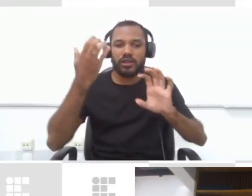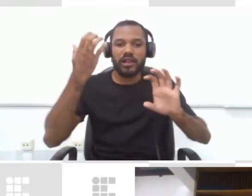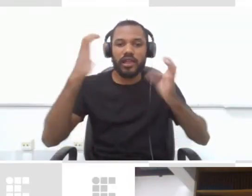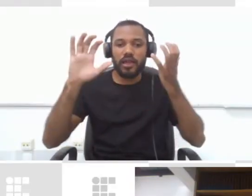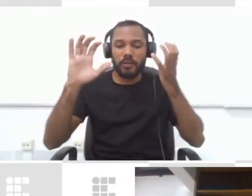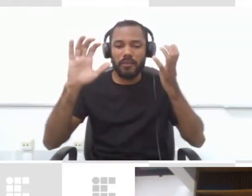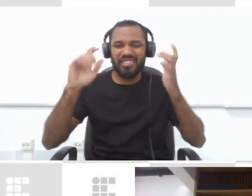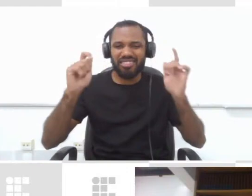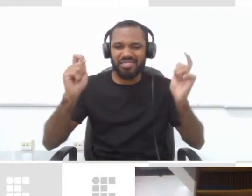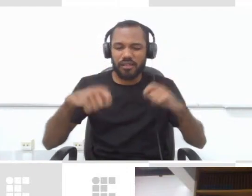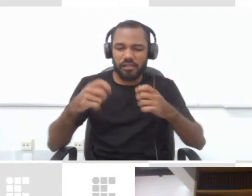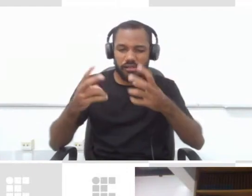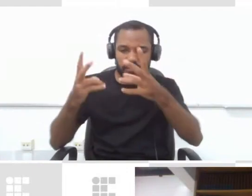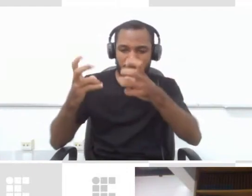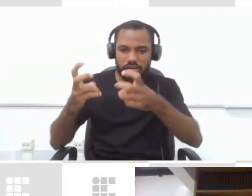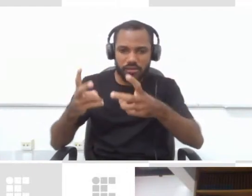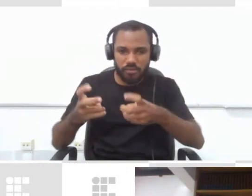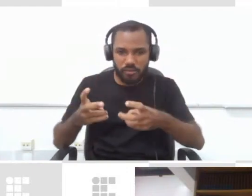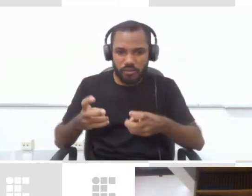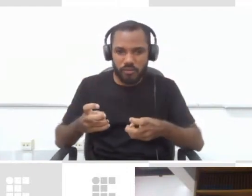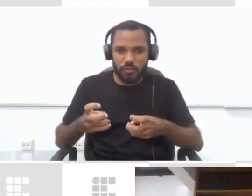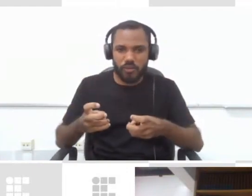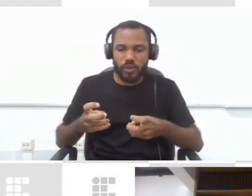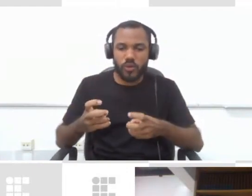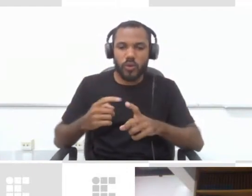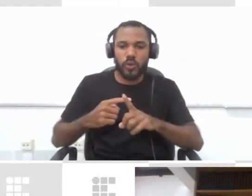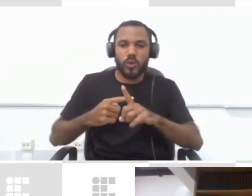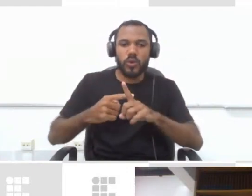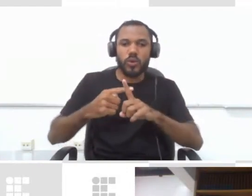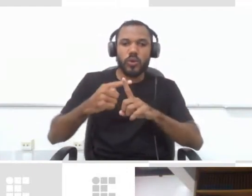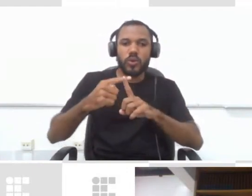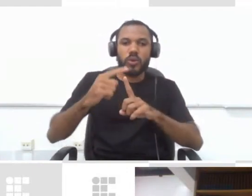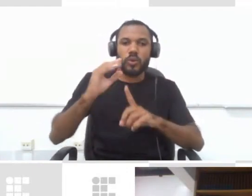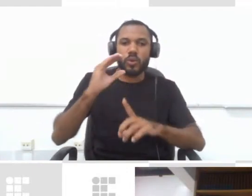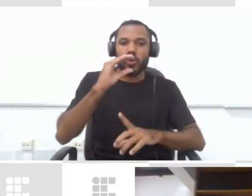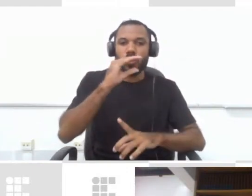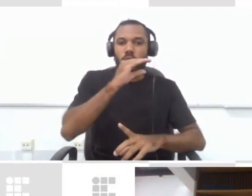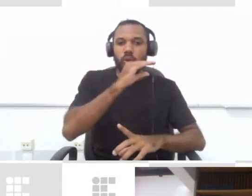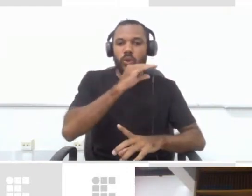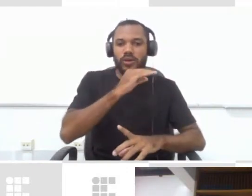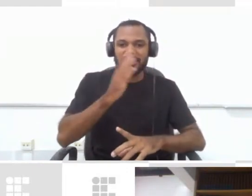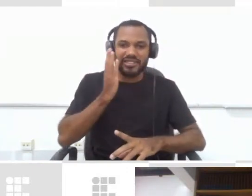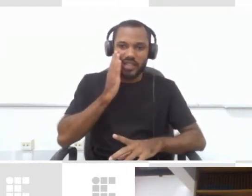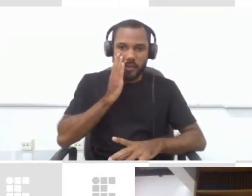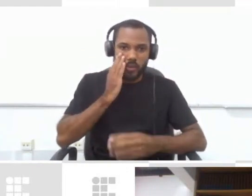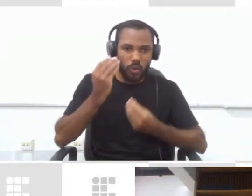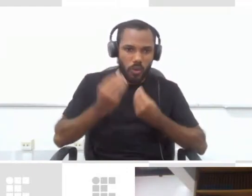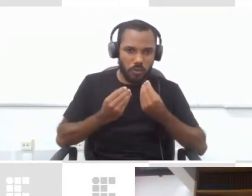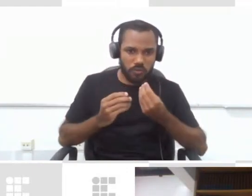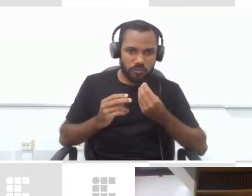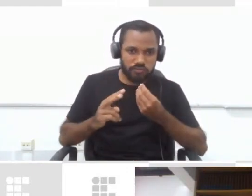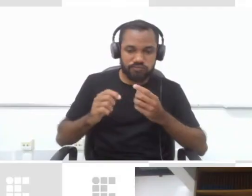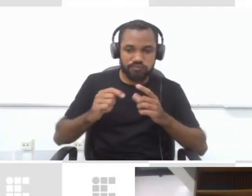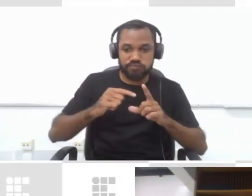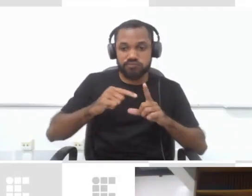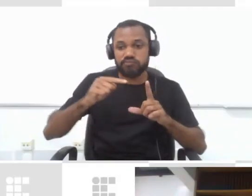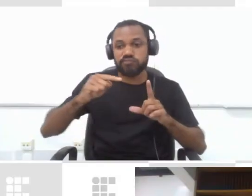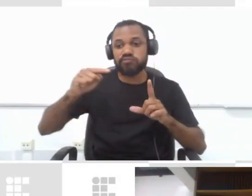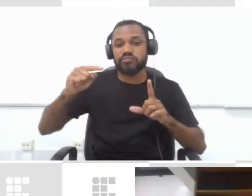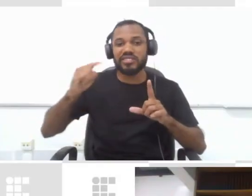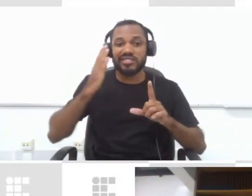de capturar a dinâmica do aquecimento global. É uma discussão que está claramente aberta hoje e que nós só vamos ter